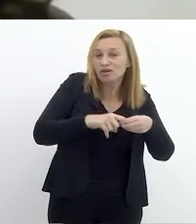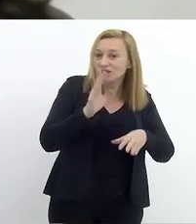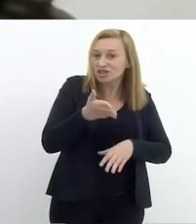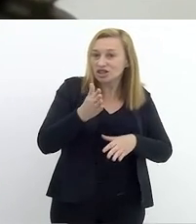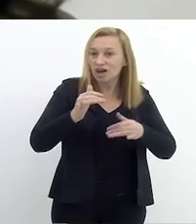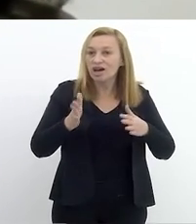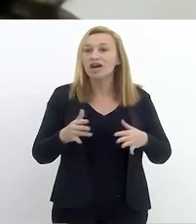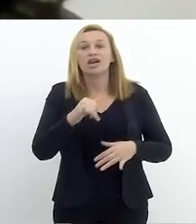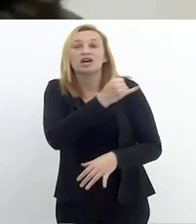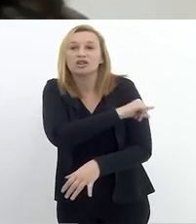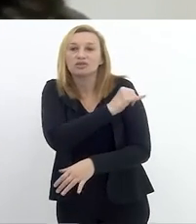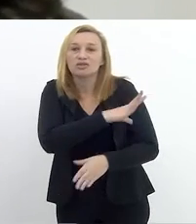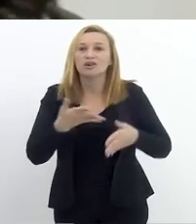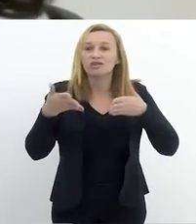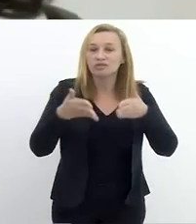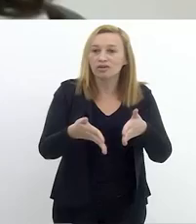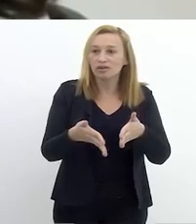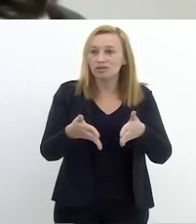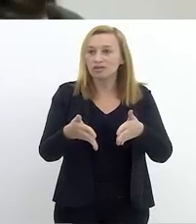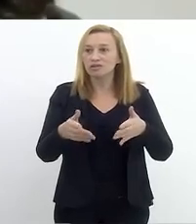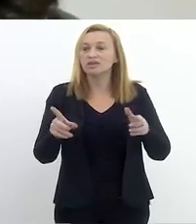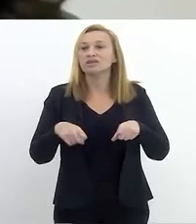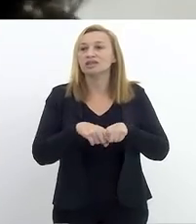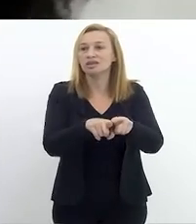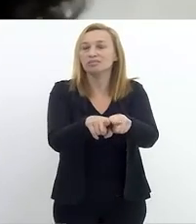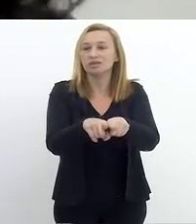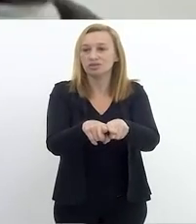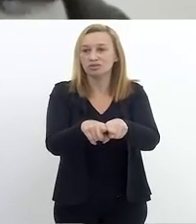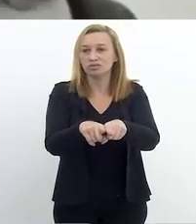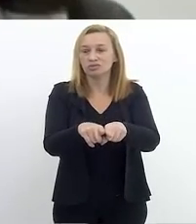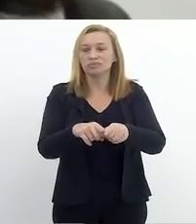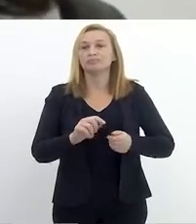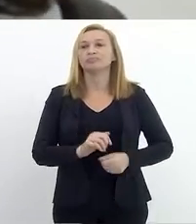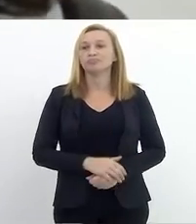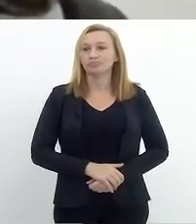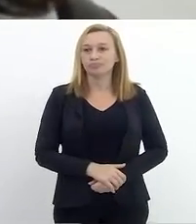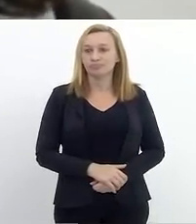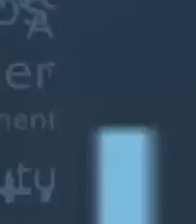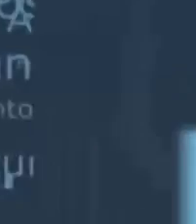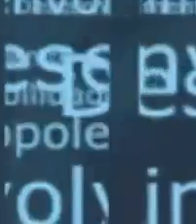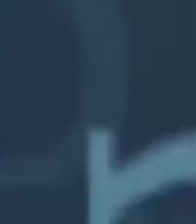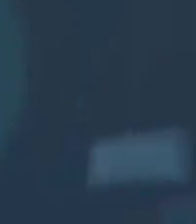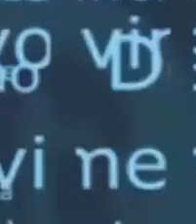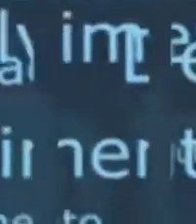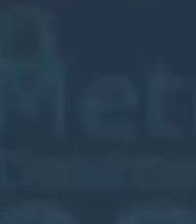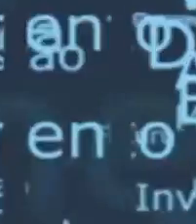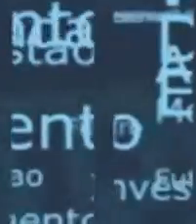assistindo a gente, que a gente volta já já. Rio em Foco aqui, Política, Economia e Inovação caminham juntas.